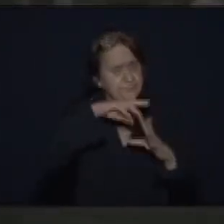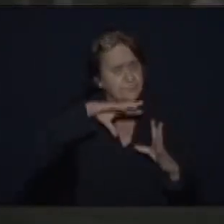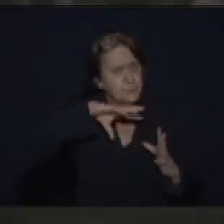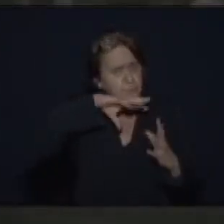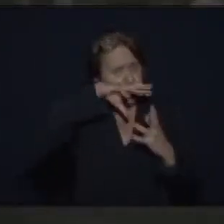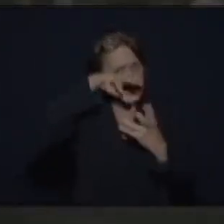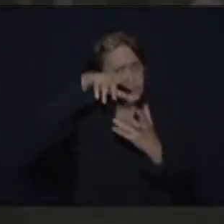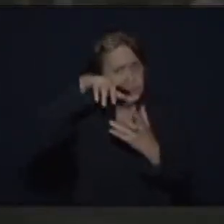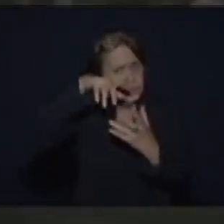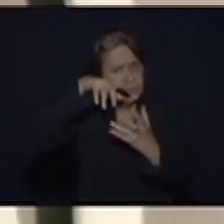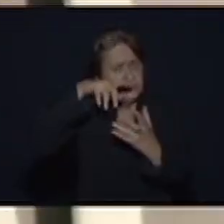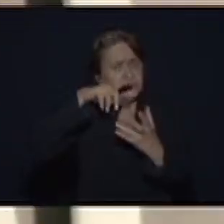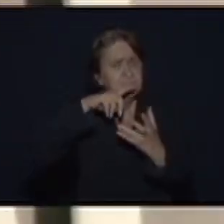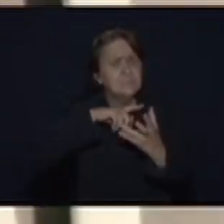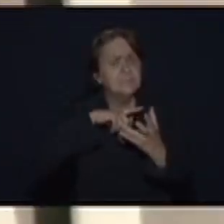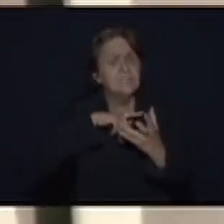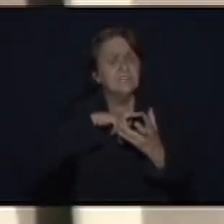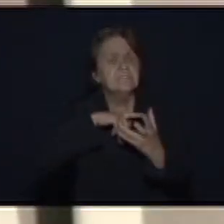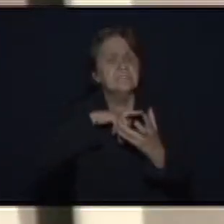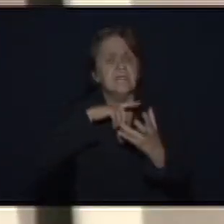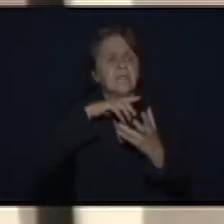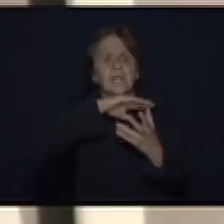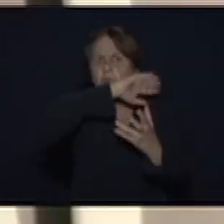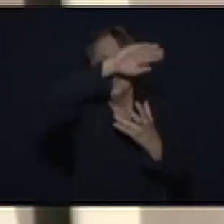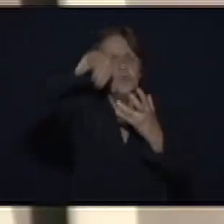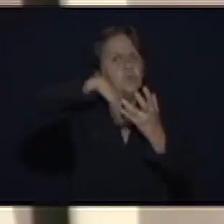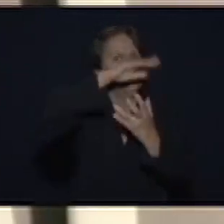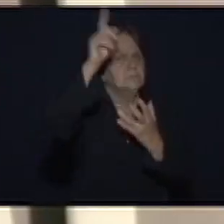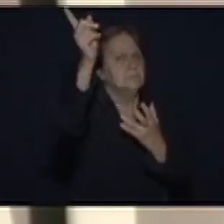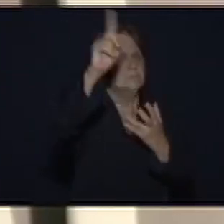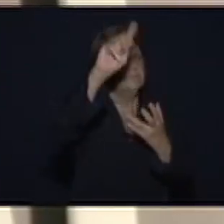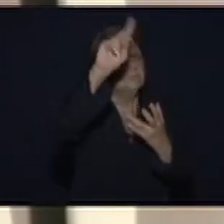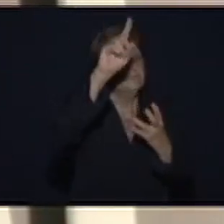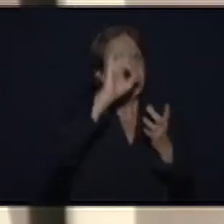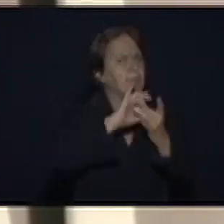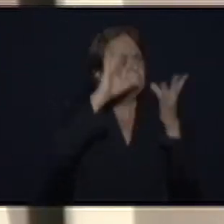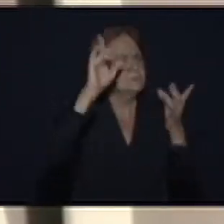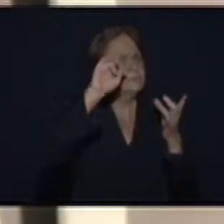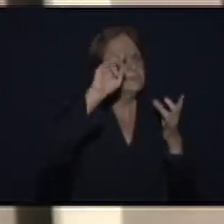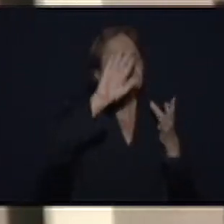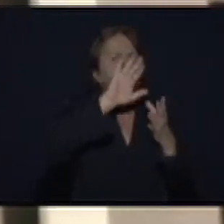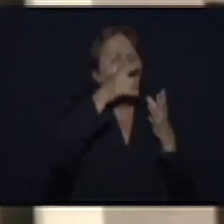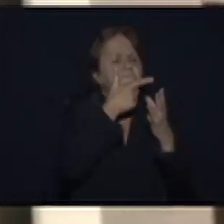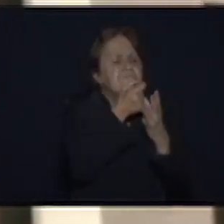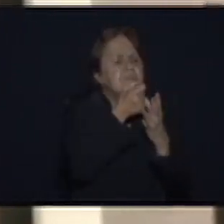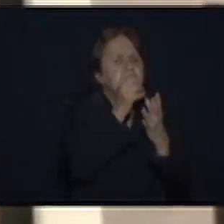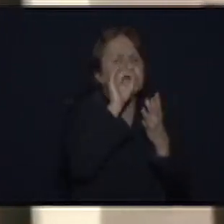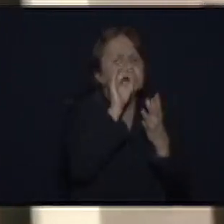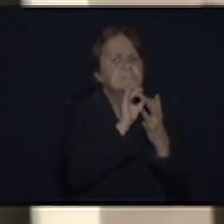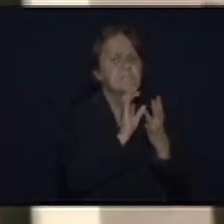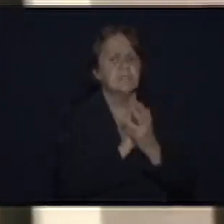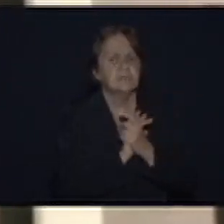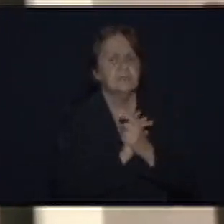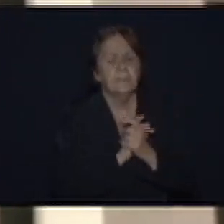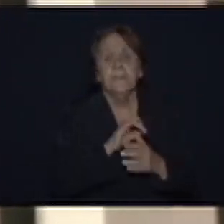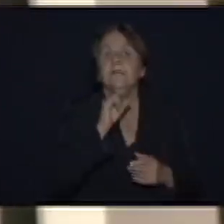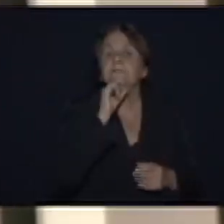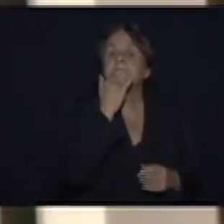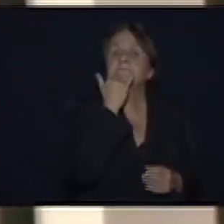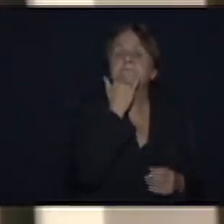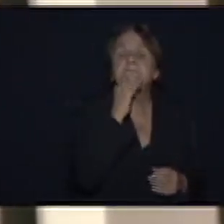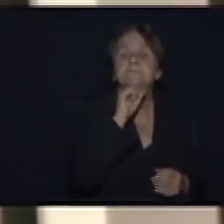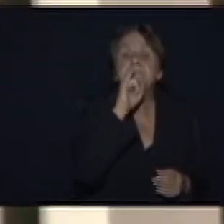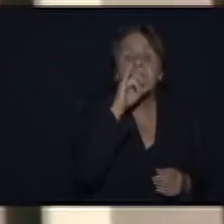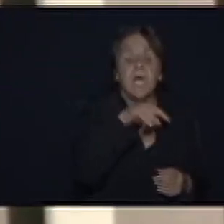que nós temos menos de vinte por cento das Nações do mundo como é que nós teremos isso nosso país só tivesse ladrão